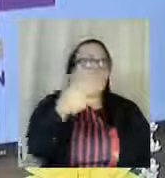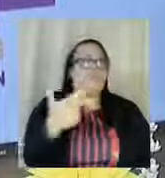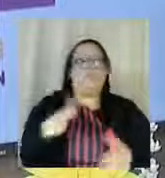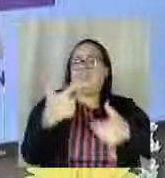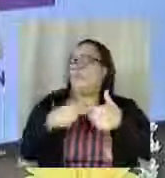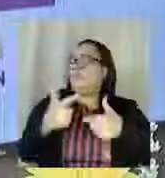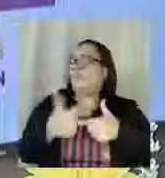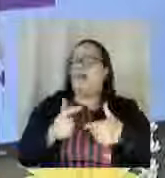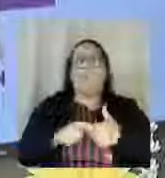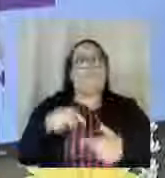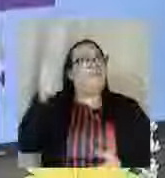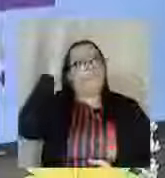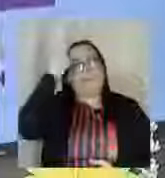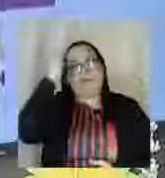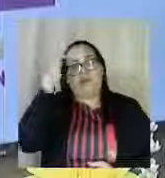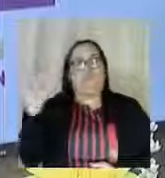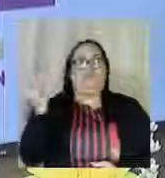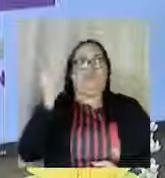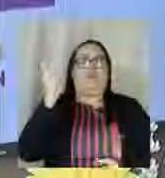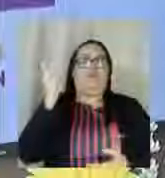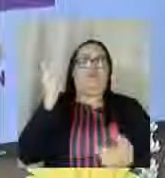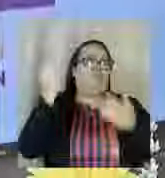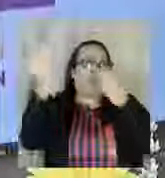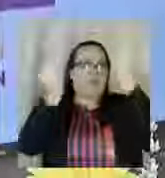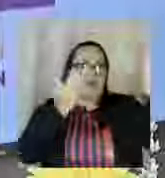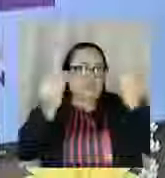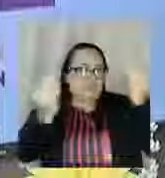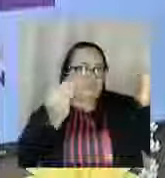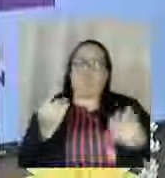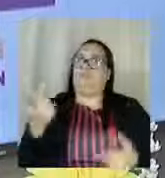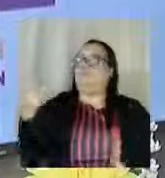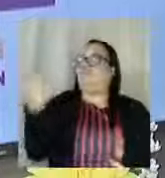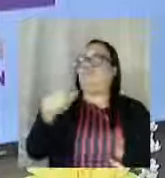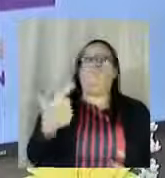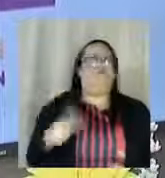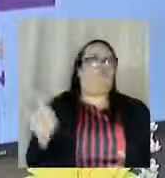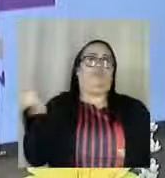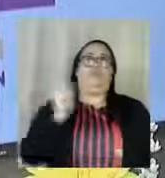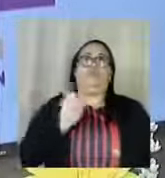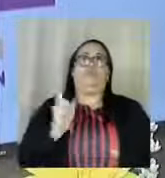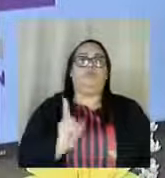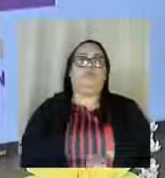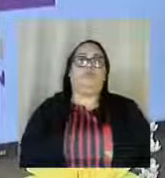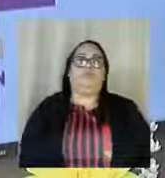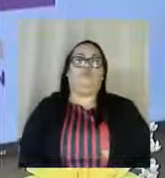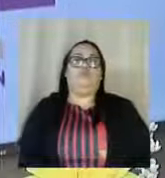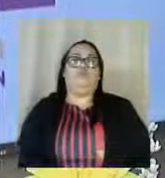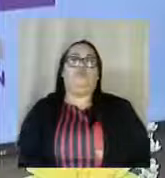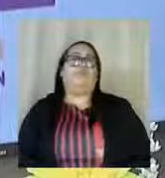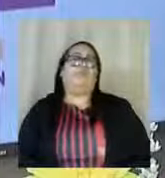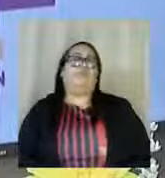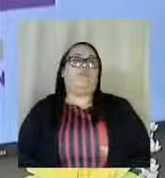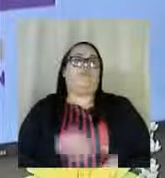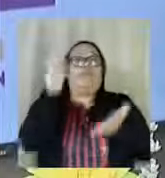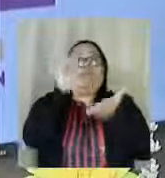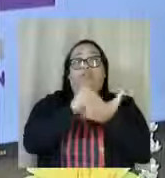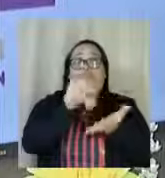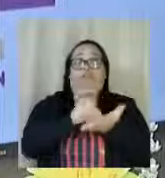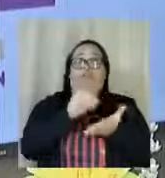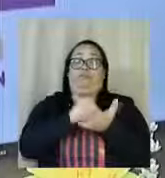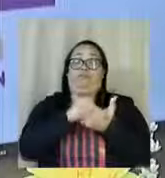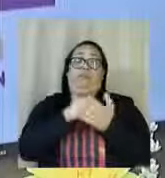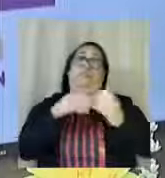problema neurológico, nenhum problema cognitivo, nenhum déficit intelectual. Eles têm ausência de fala e